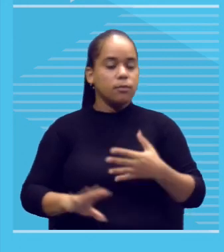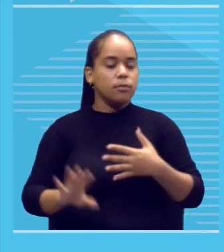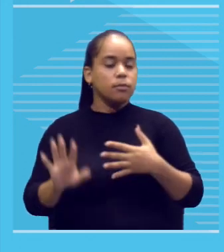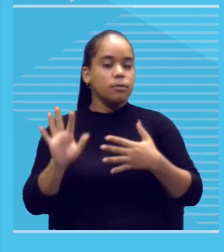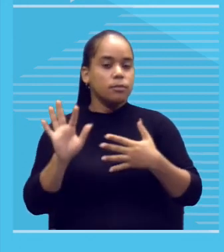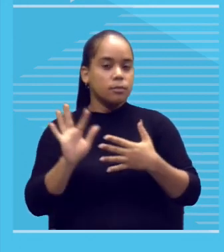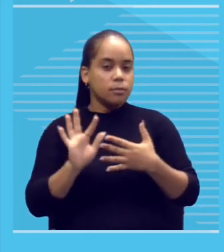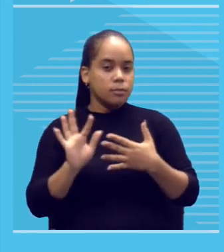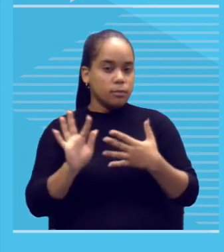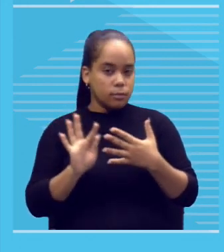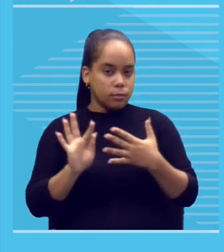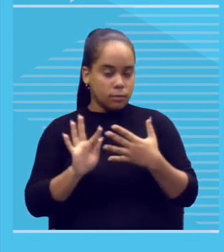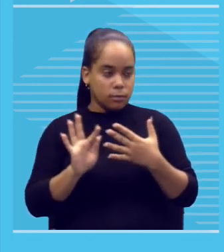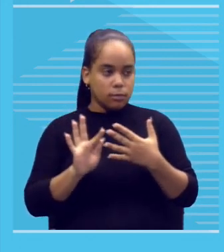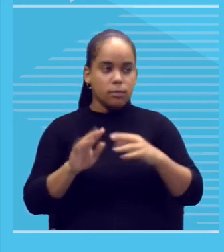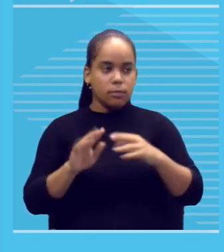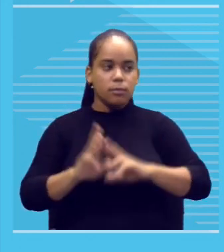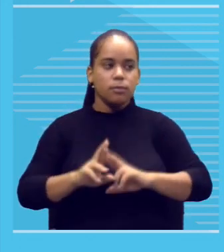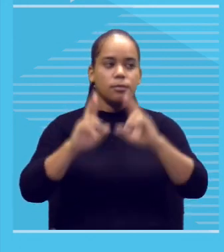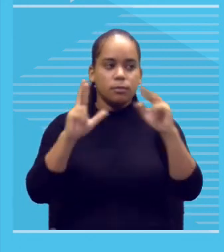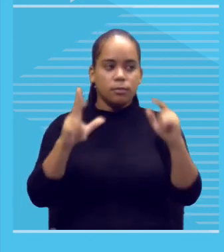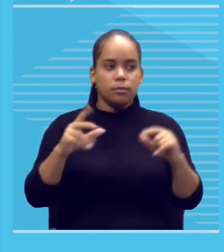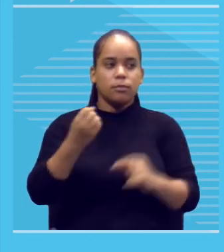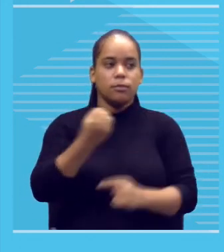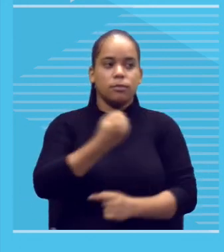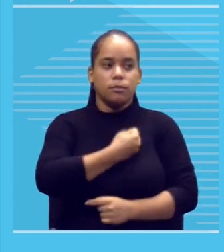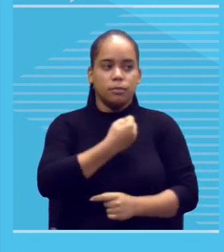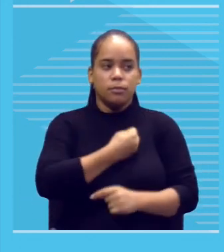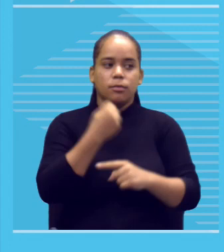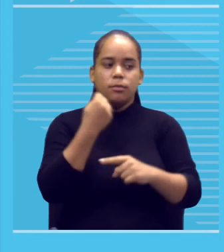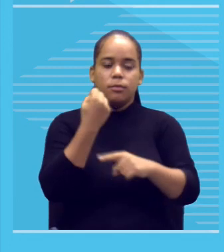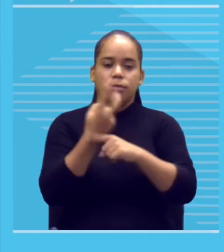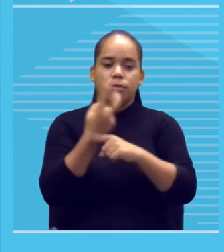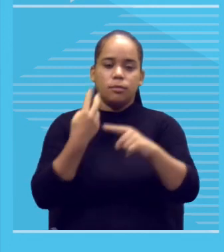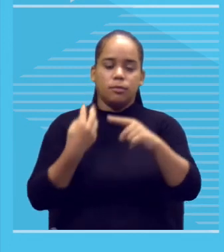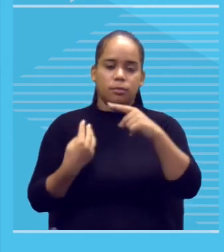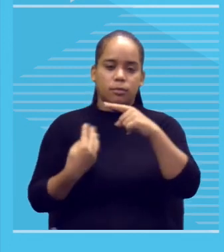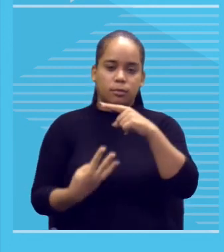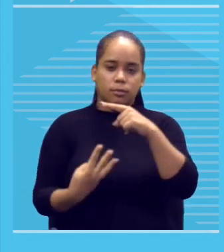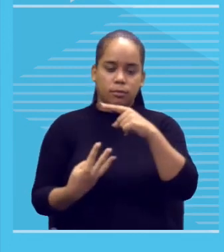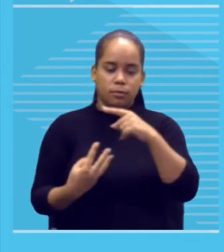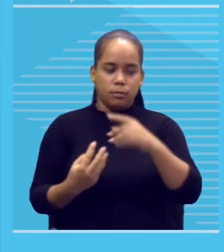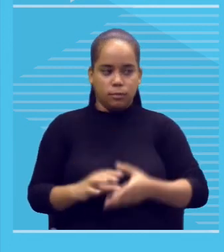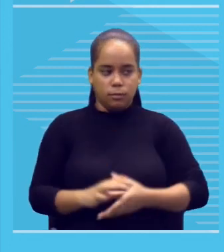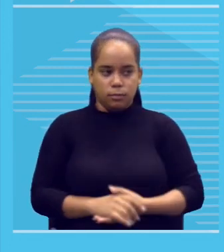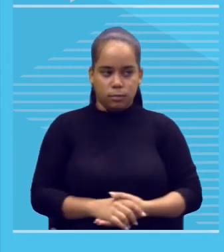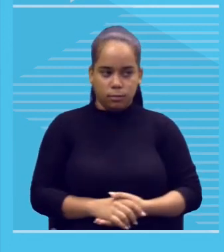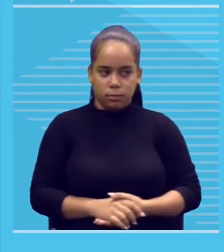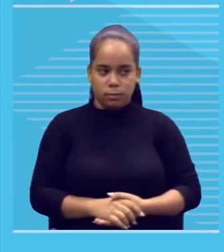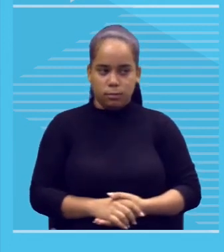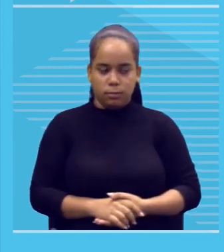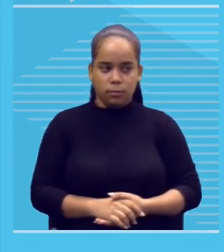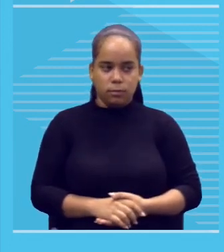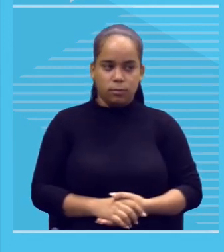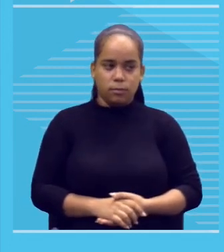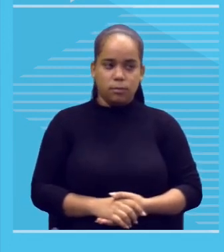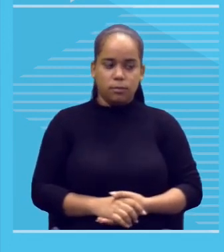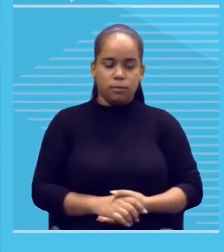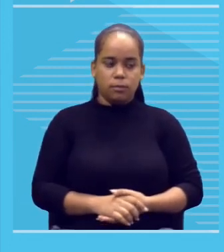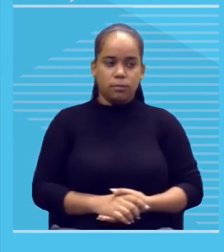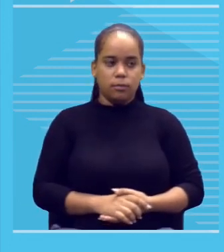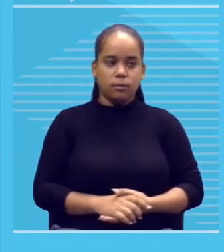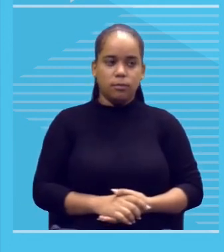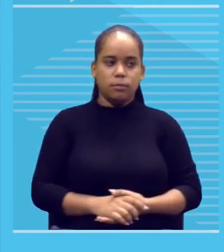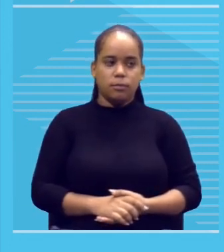f a diferença entre um número e sua terça parte eu também não